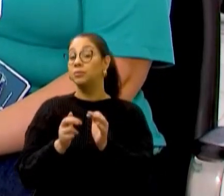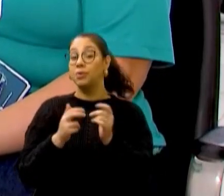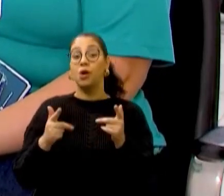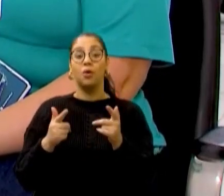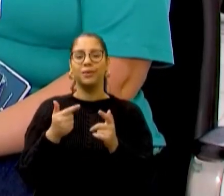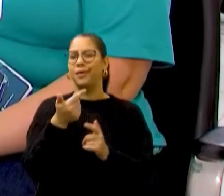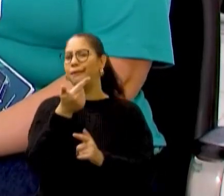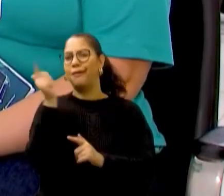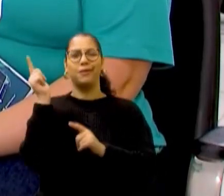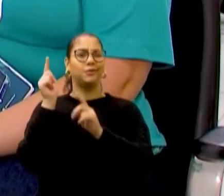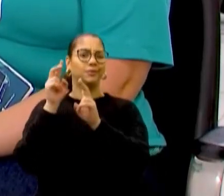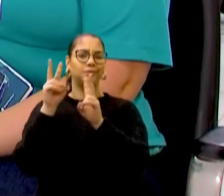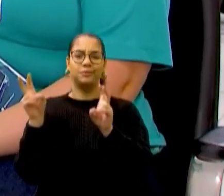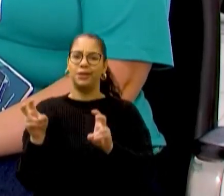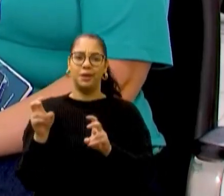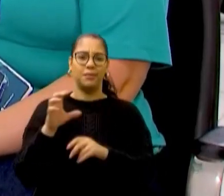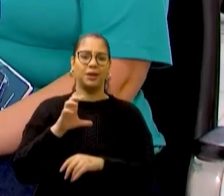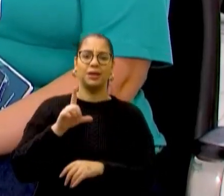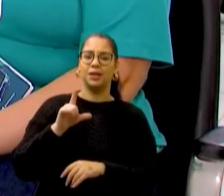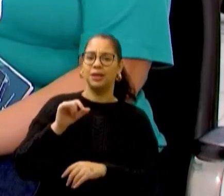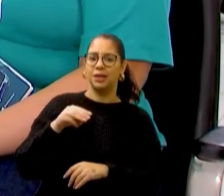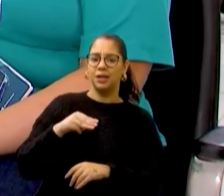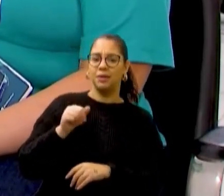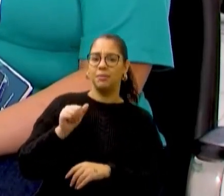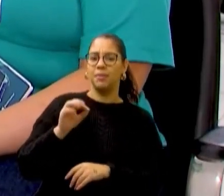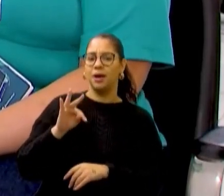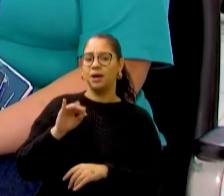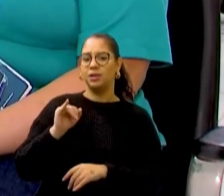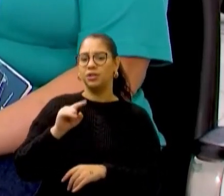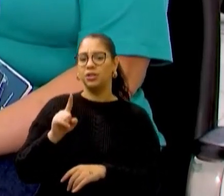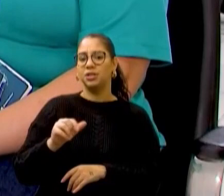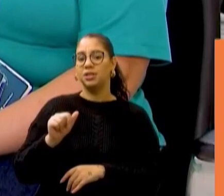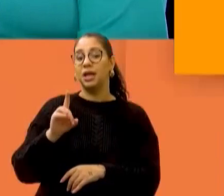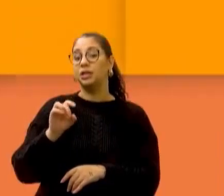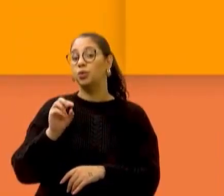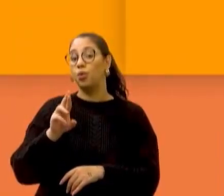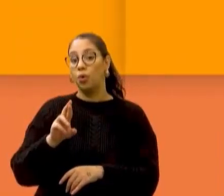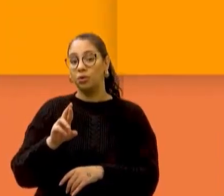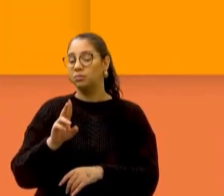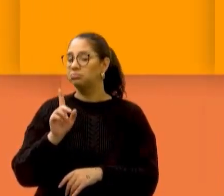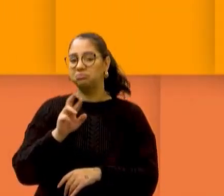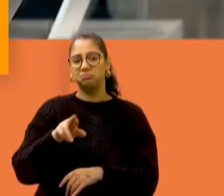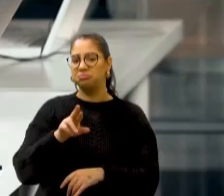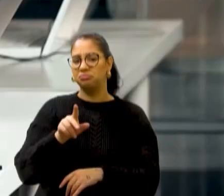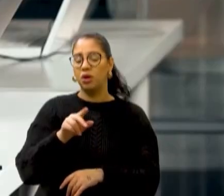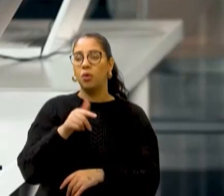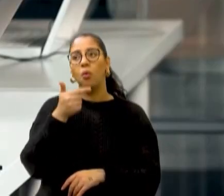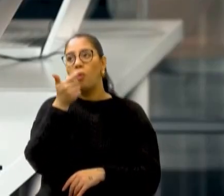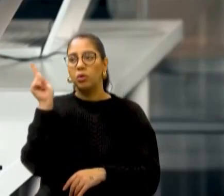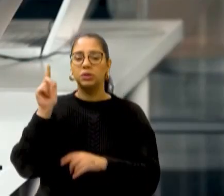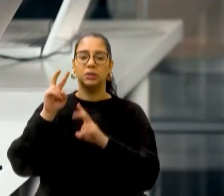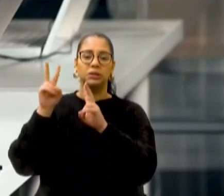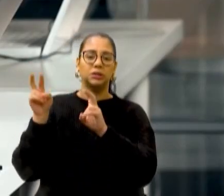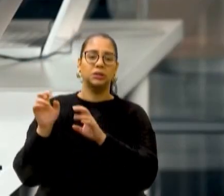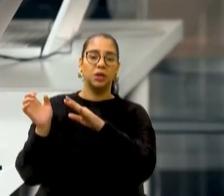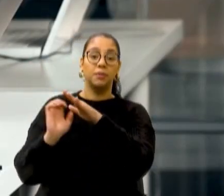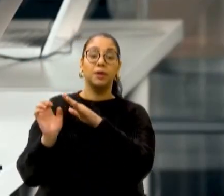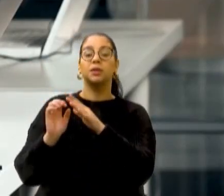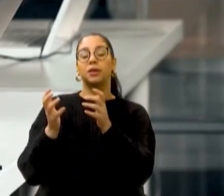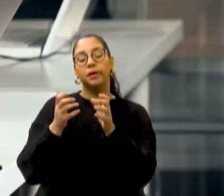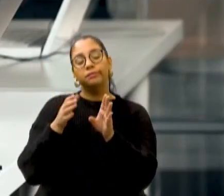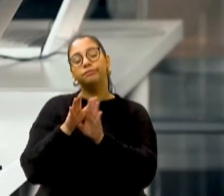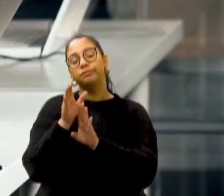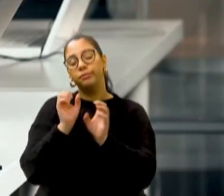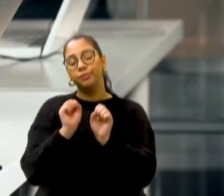mas assim algo que não tem nada a ver com climatizador não tem nada a ver com a unha pobrisa e mesmo assim nós buscamos entender o que